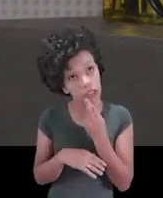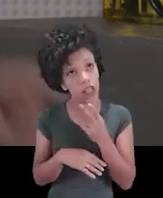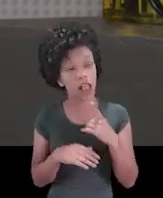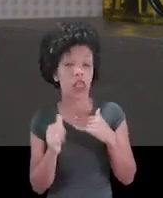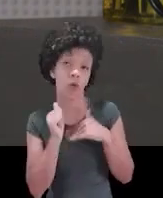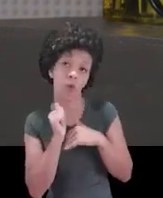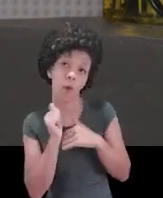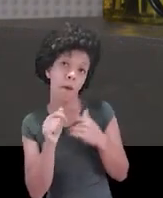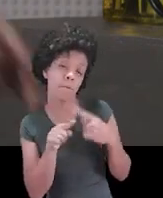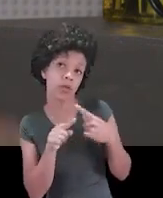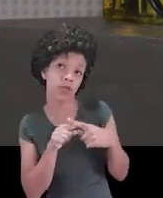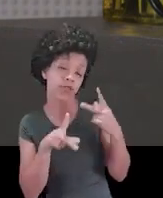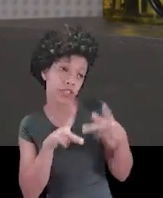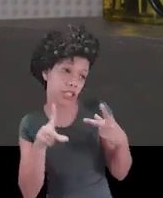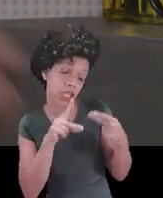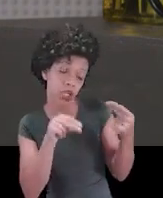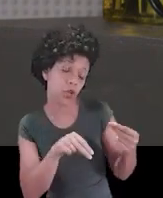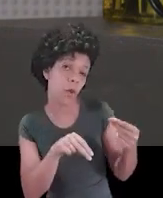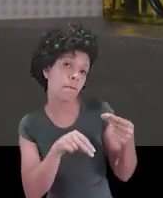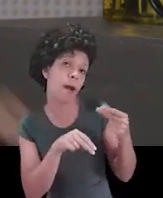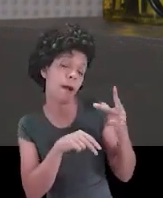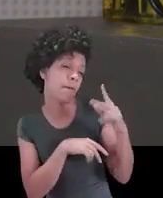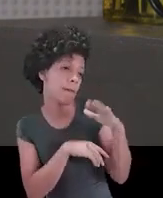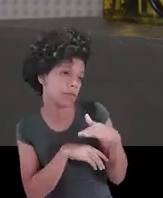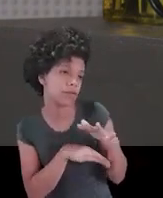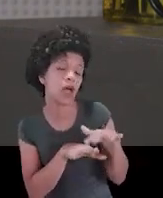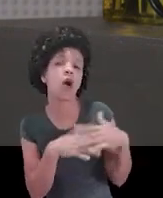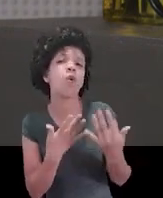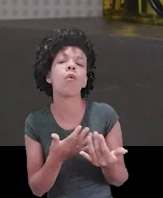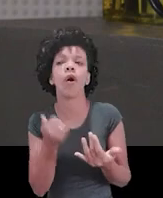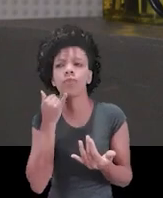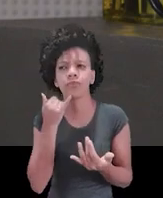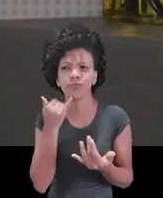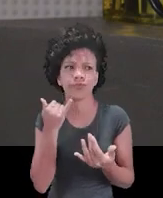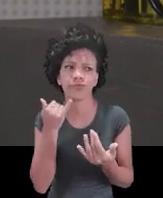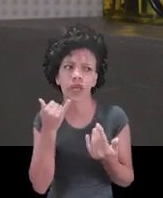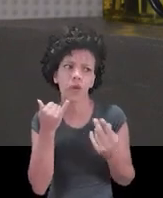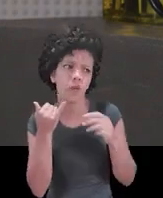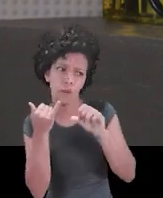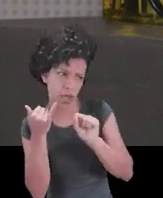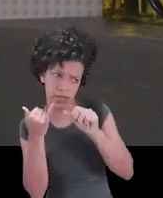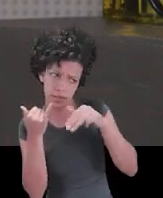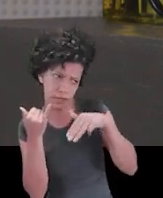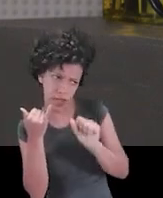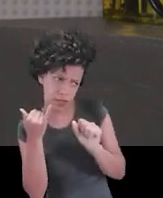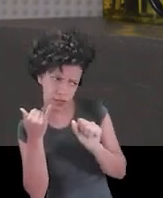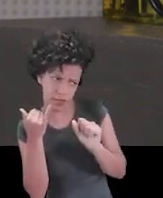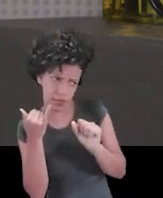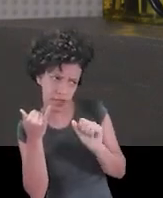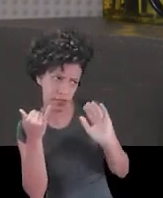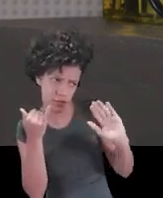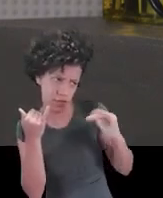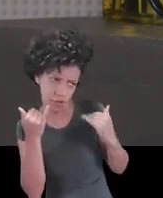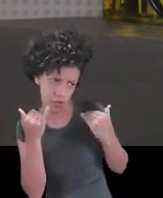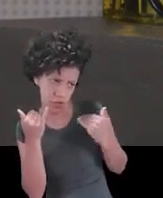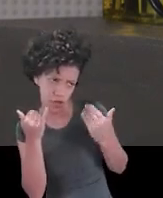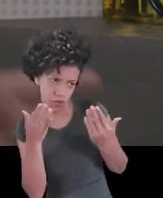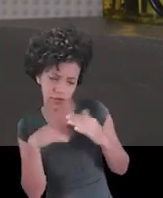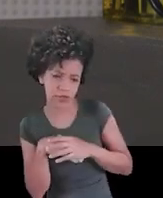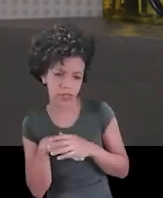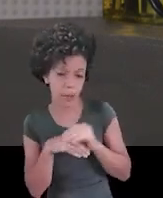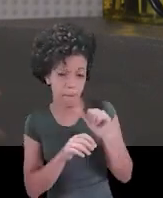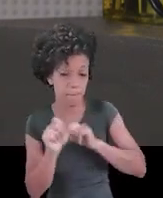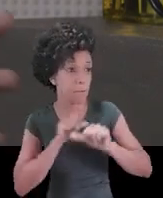vou te mandar um código porque você ganhou Nossa promoção e fala qual é o código O código nada mais é que o Carlinhos sms tá mandando a pessoa recebe fala